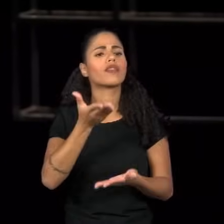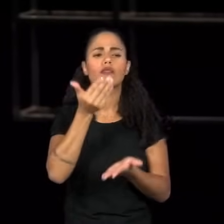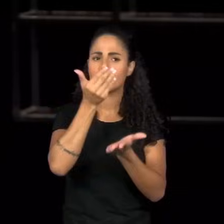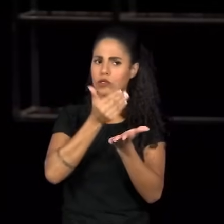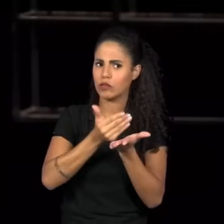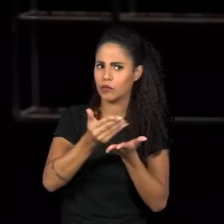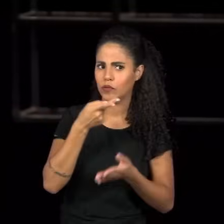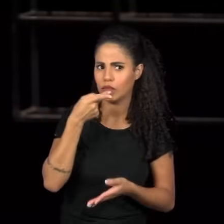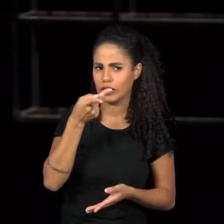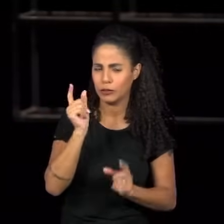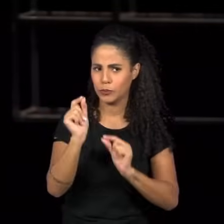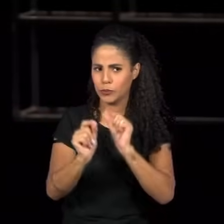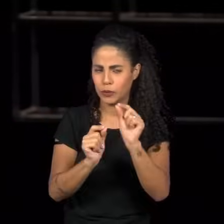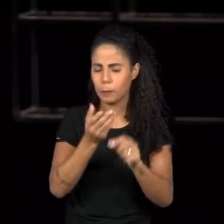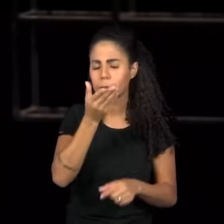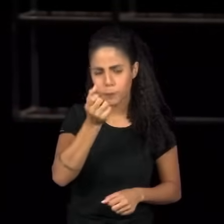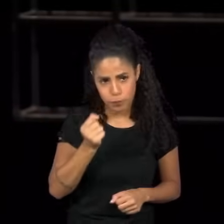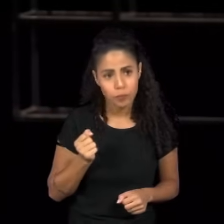começou dizendo